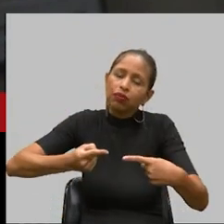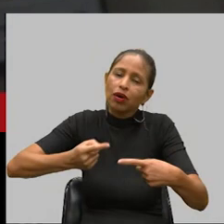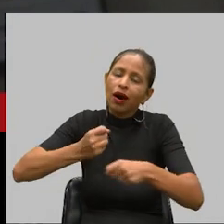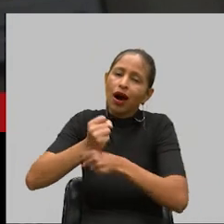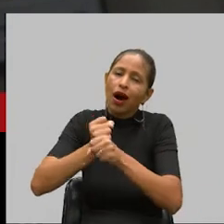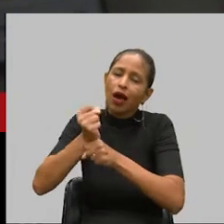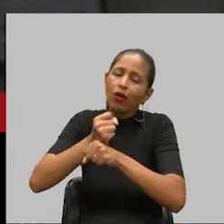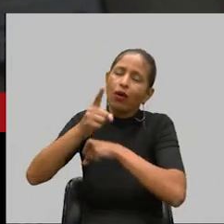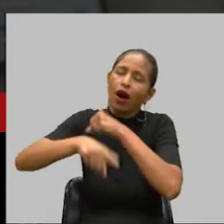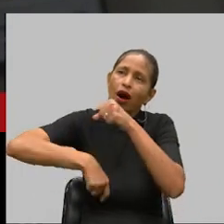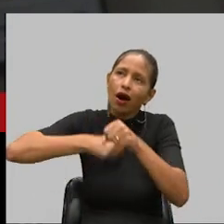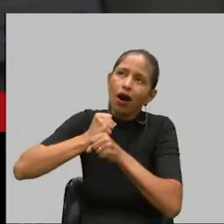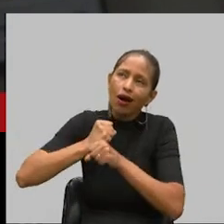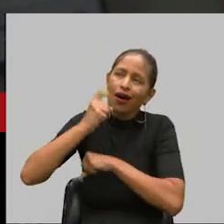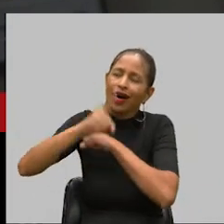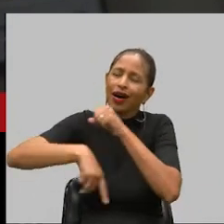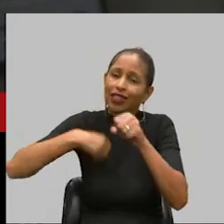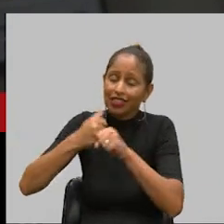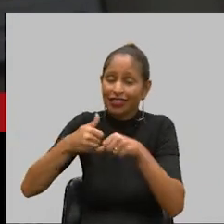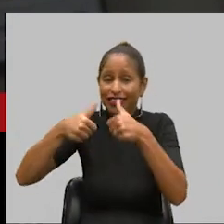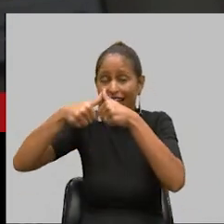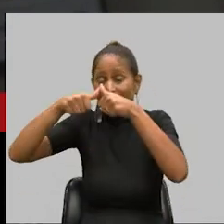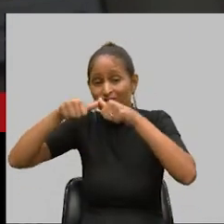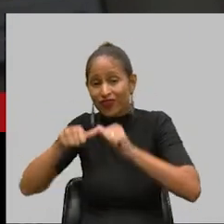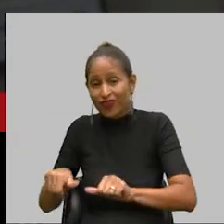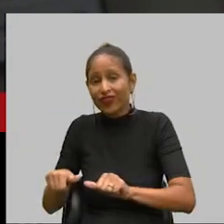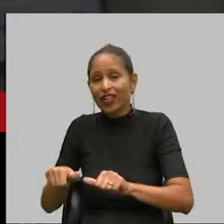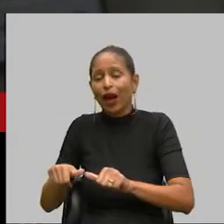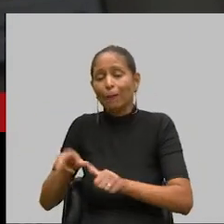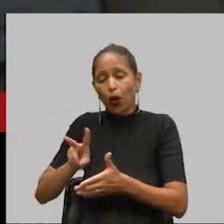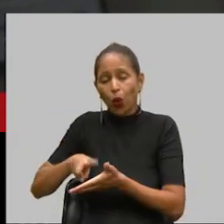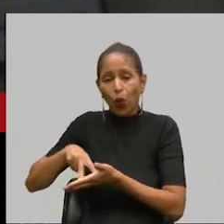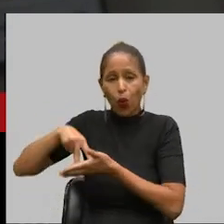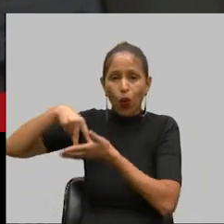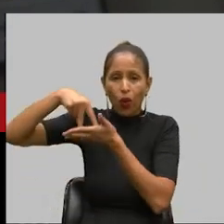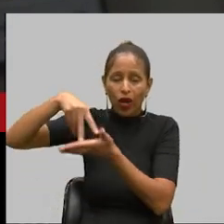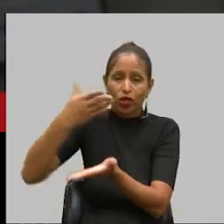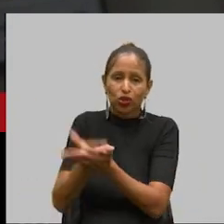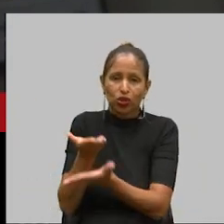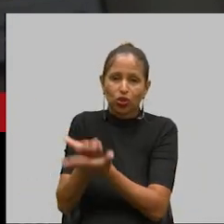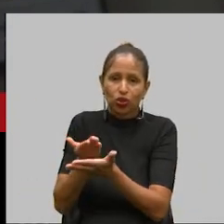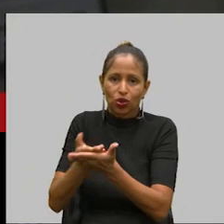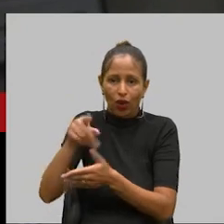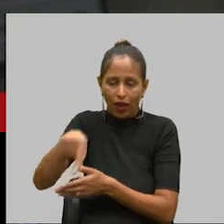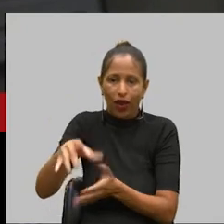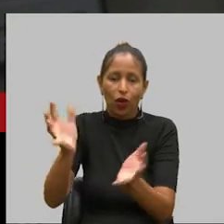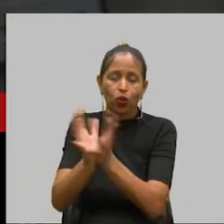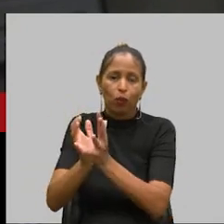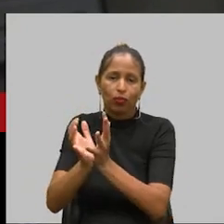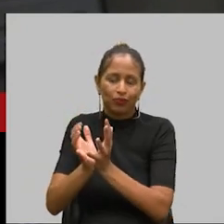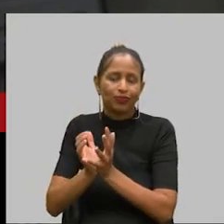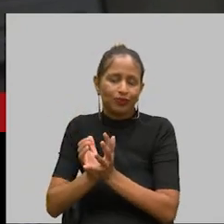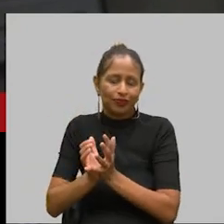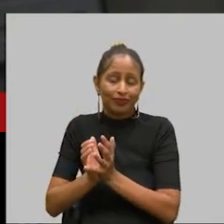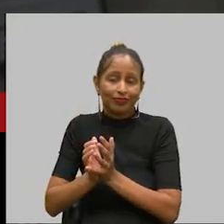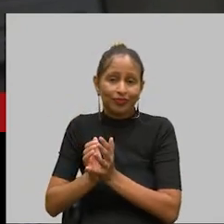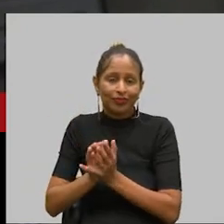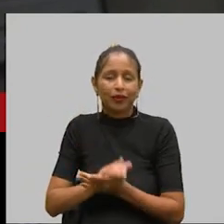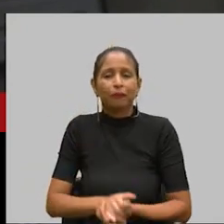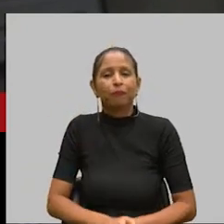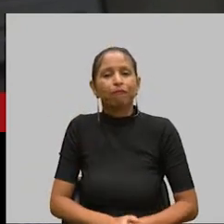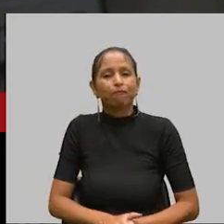para ficar né gente todo ano é uma luta pra gente manter nossas escolas lá nas comunidades então e